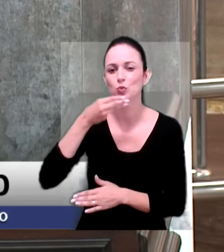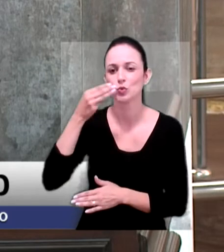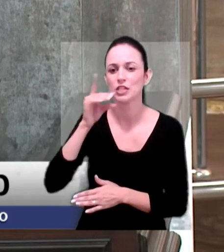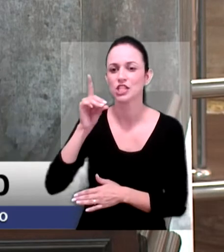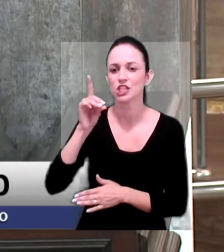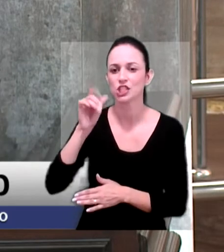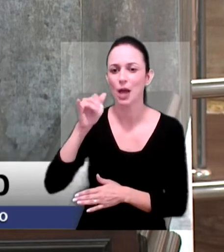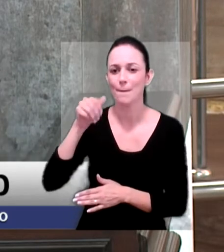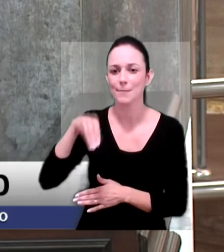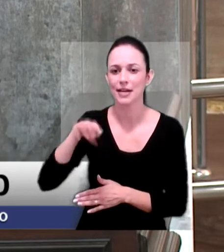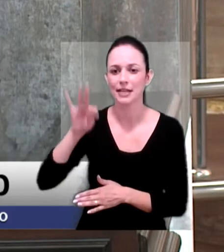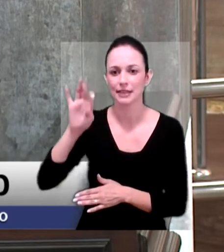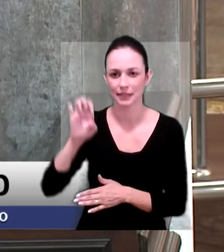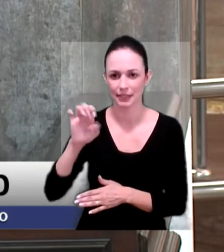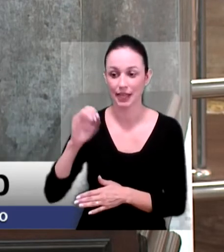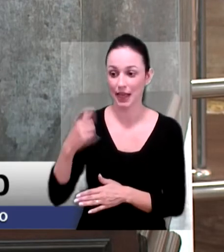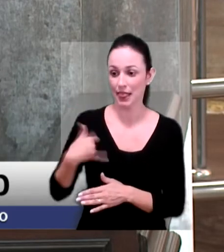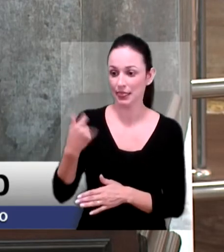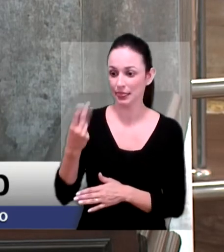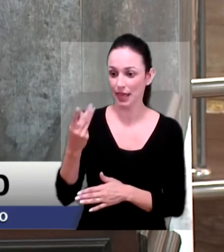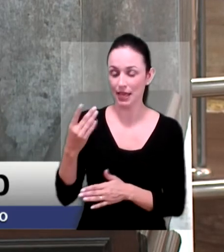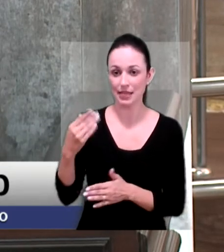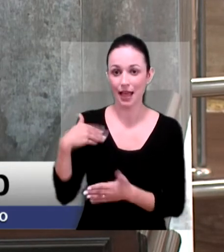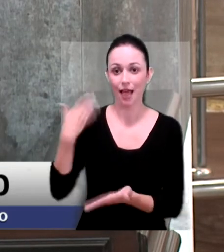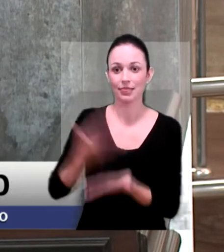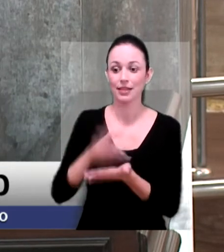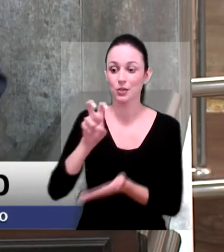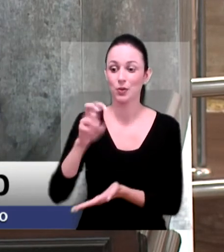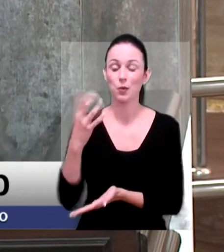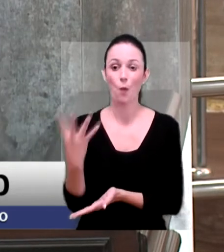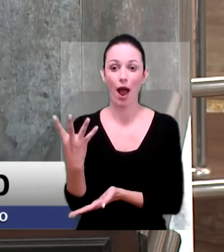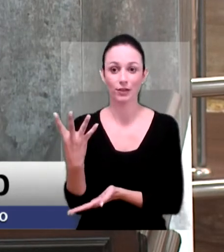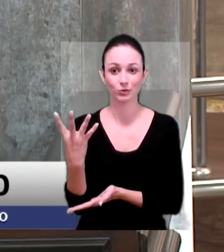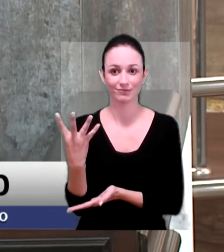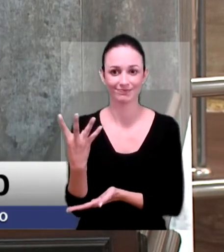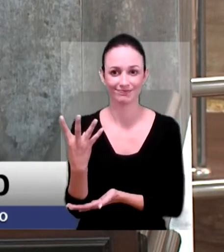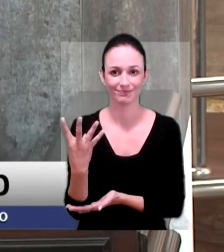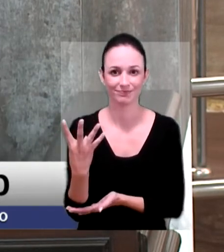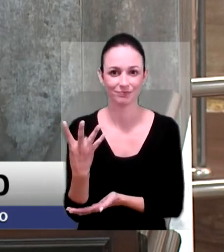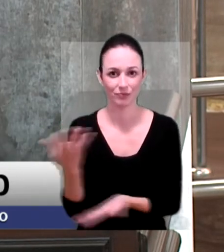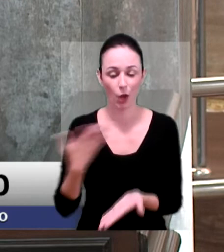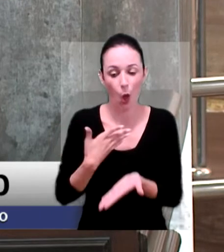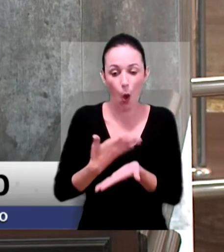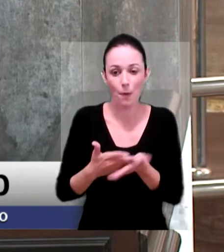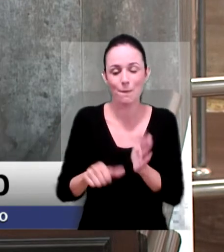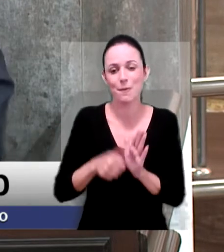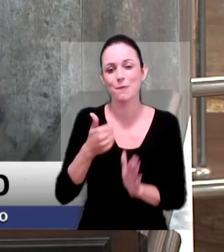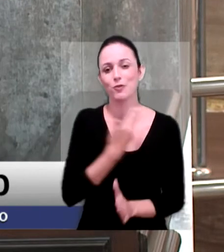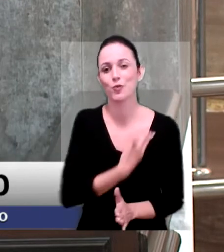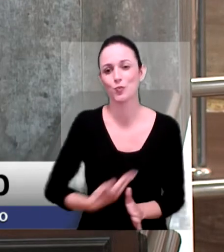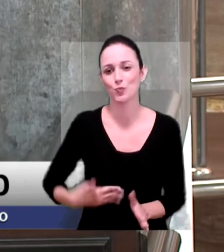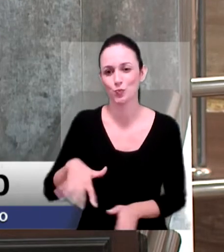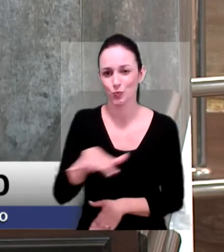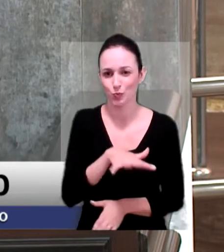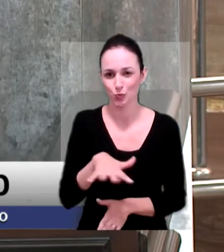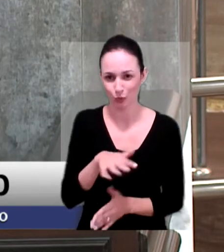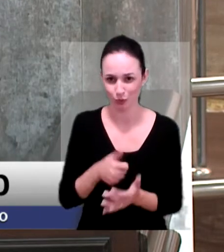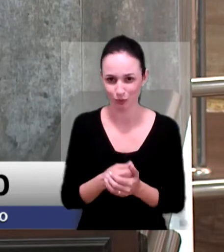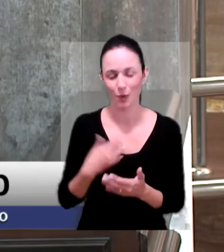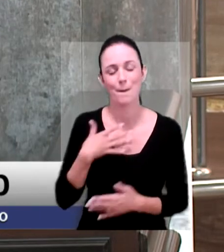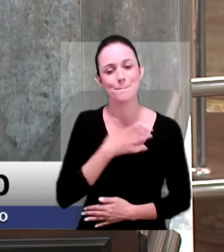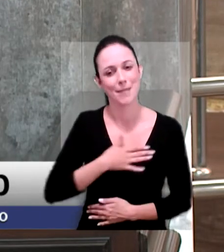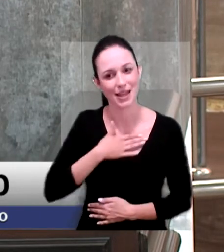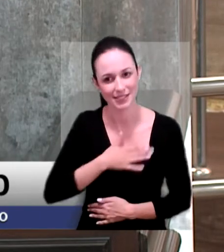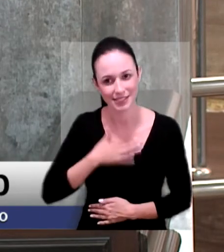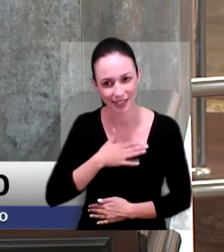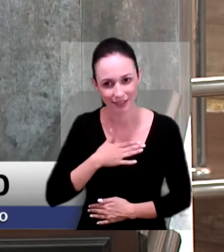com 54 anos, e hoje estou entrando na vida pública. Então, isso para mim é um prazer. Eu faço um trabalho do